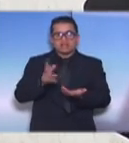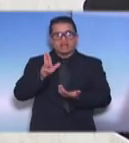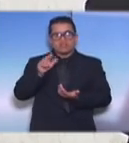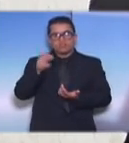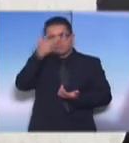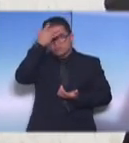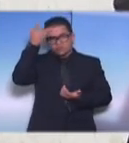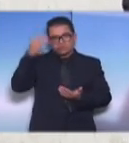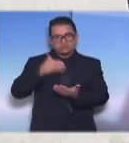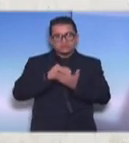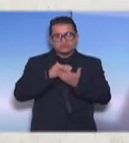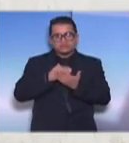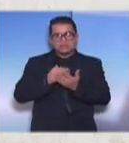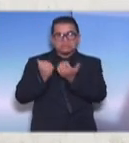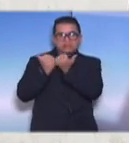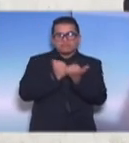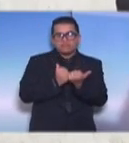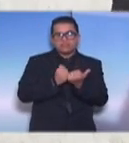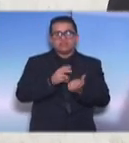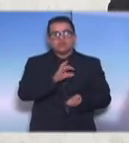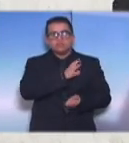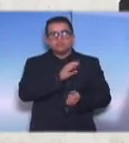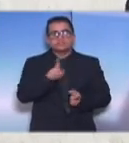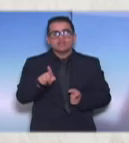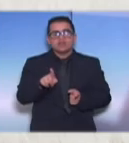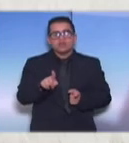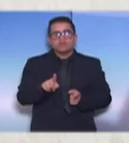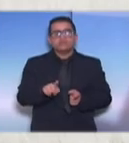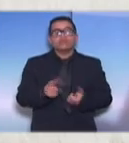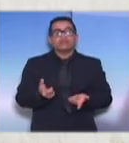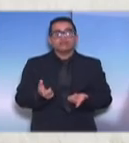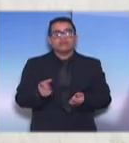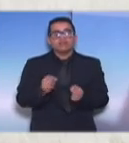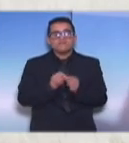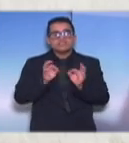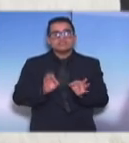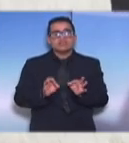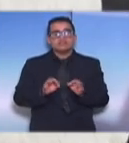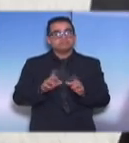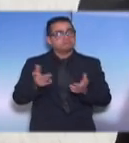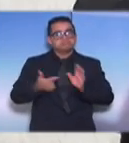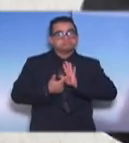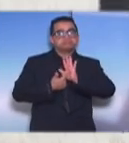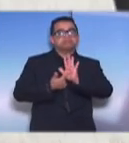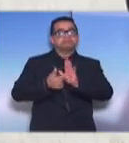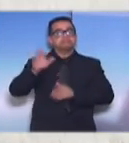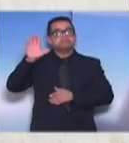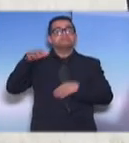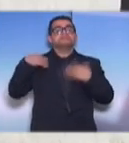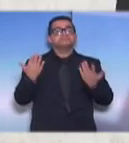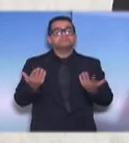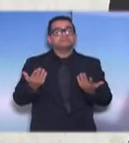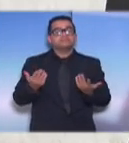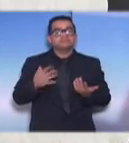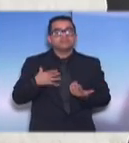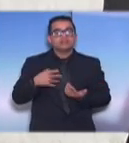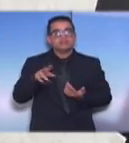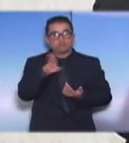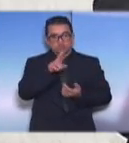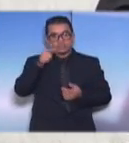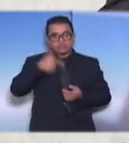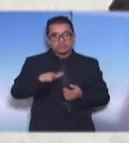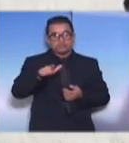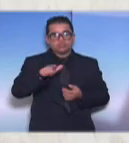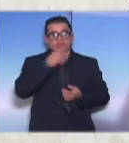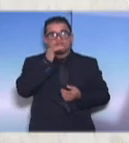ninguém se apresenta. Para ir lá defender o policial que foi vítima de um tiro, ninguém se apresenta. Eu queria perguntar para esse ouvidor, vou até falar o nome dele novo aqui, que eu quero